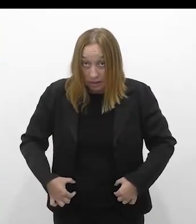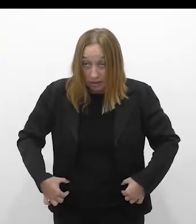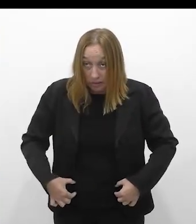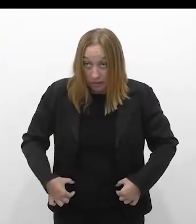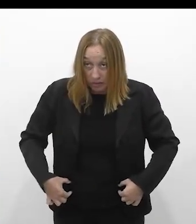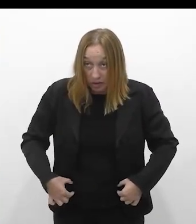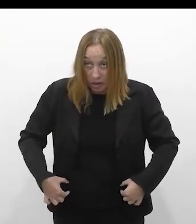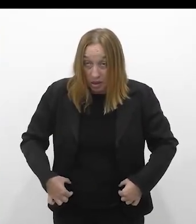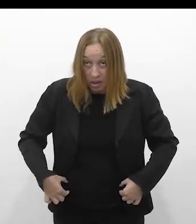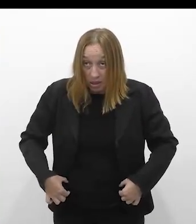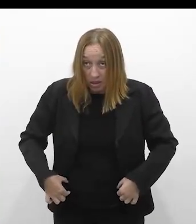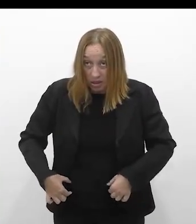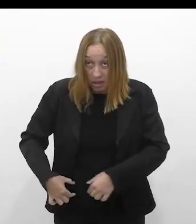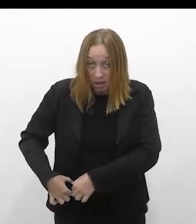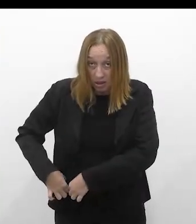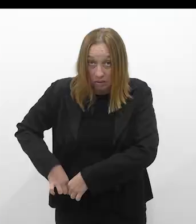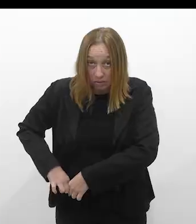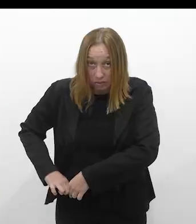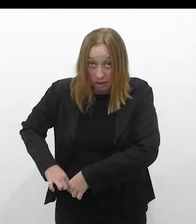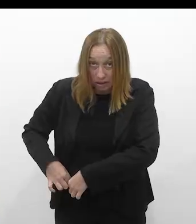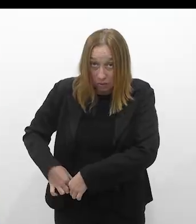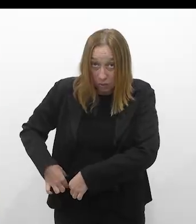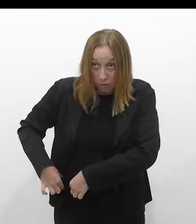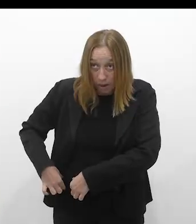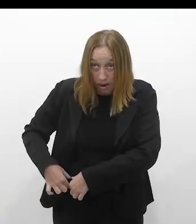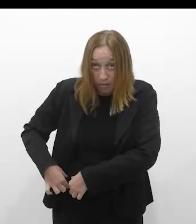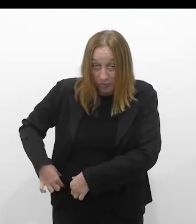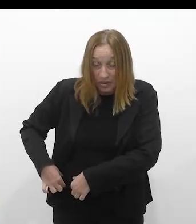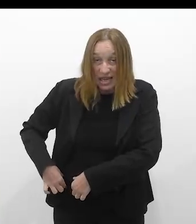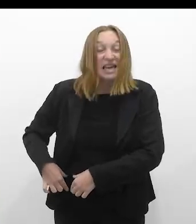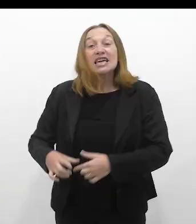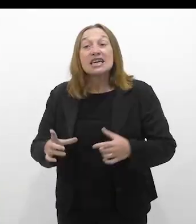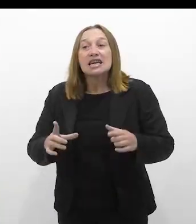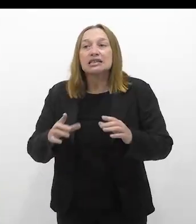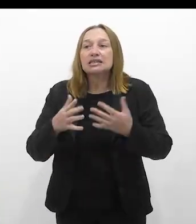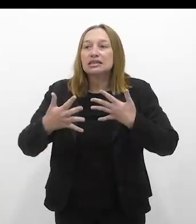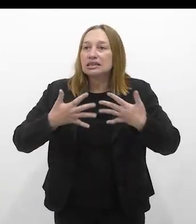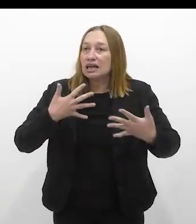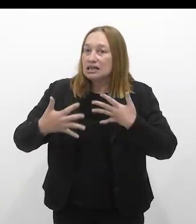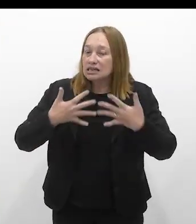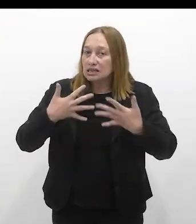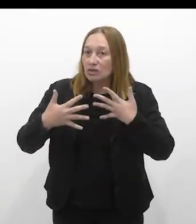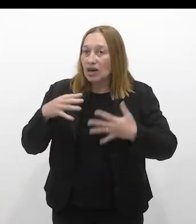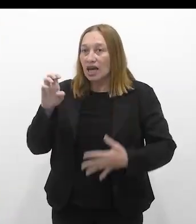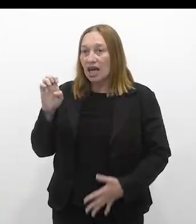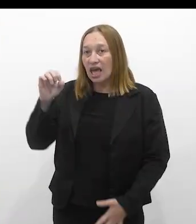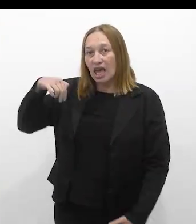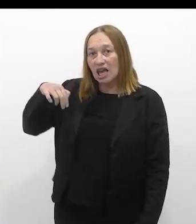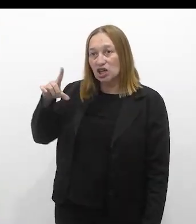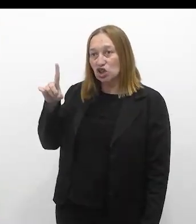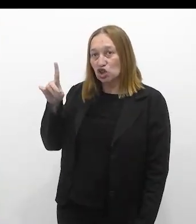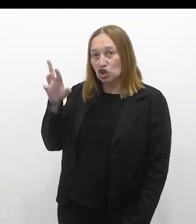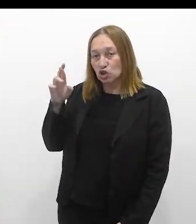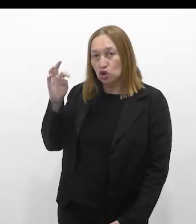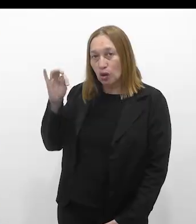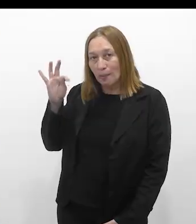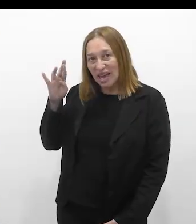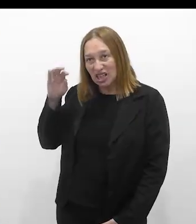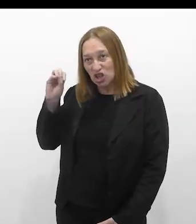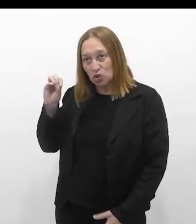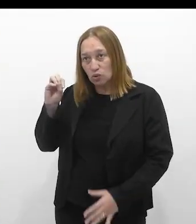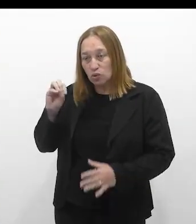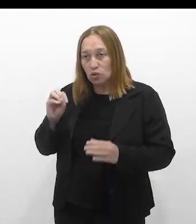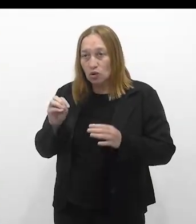pelo caminho normal, reflui pela trompa. E esse tecido, que é o endométrio,